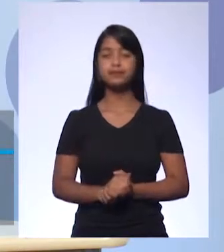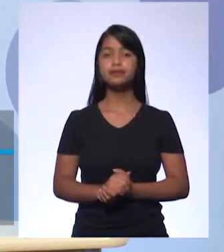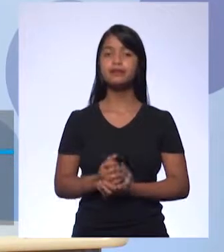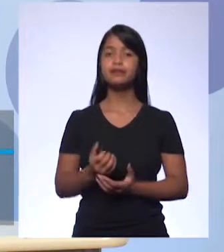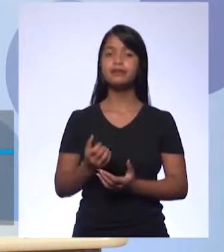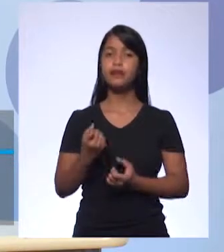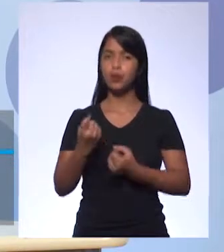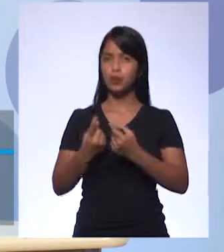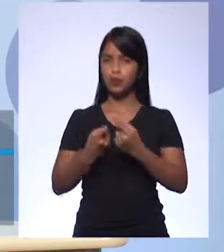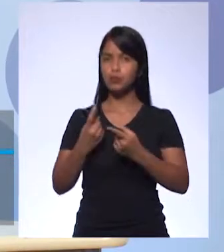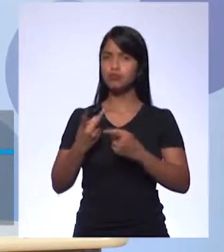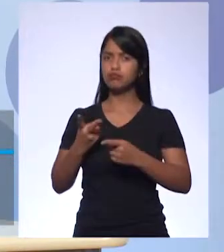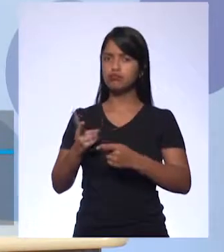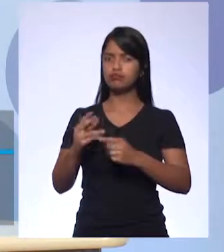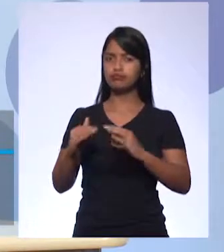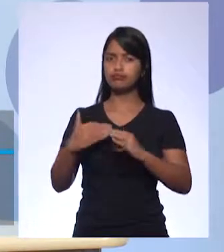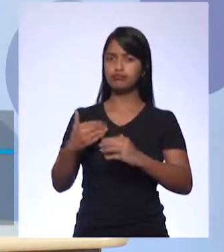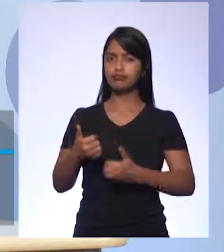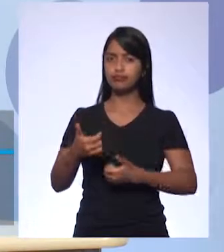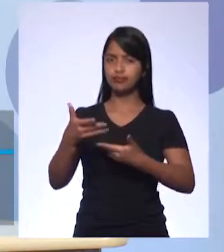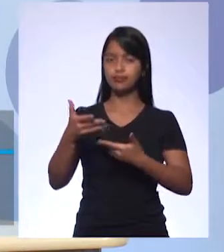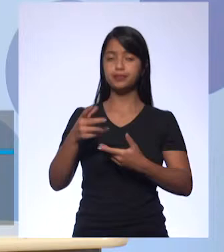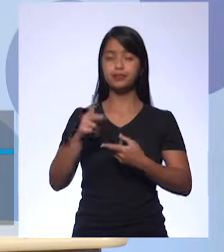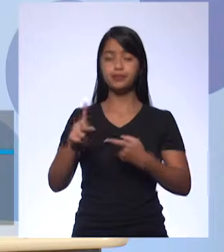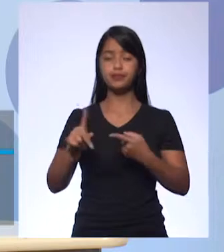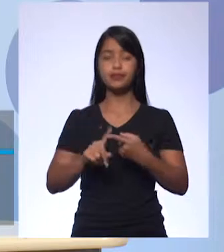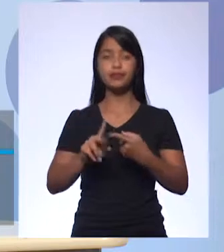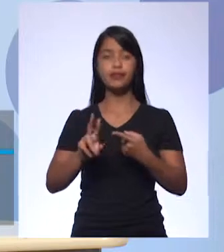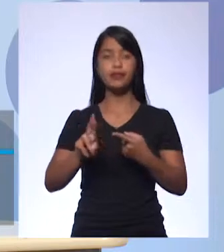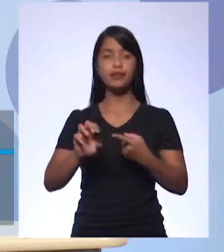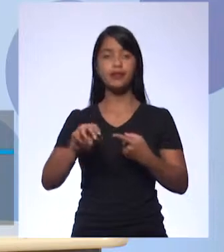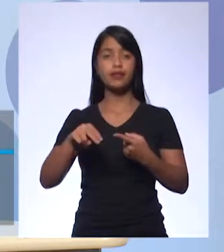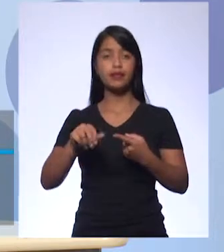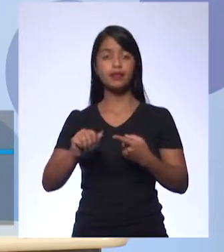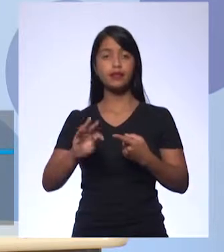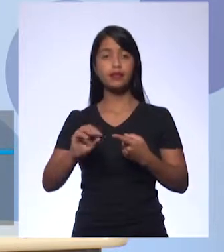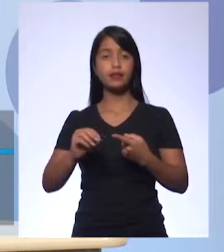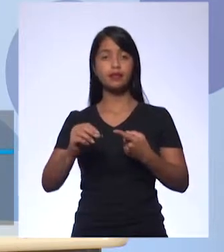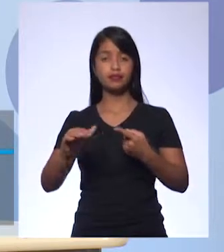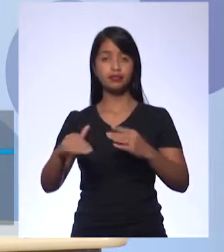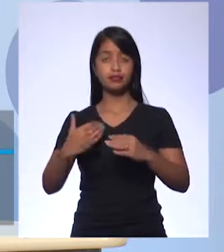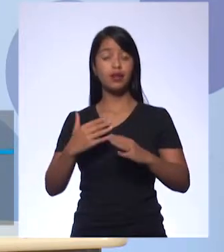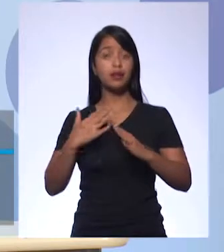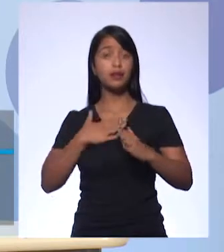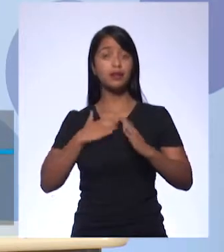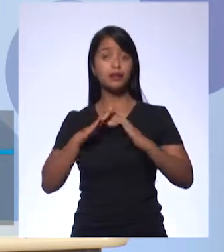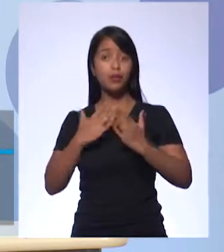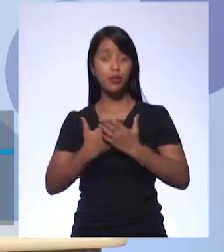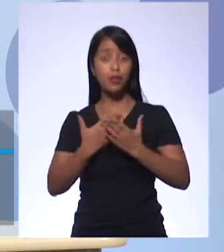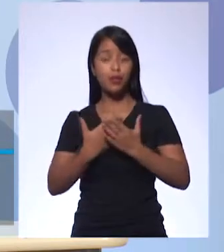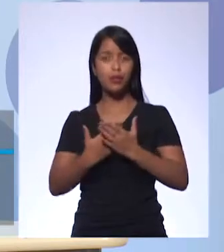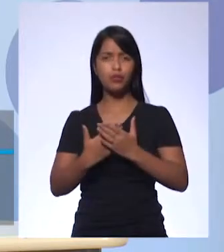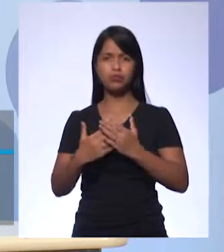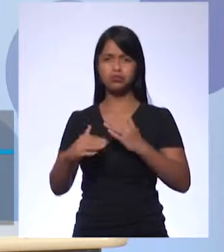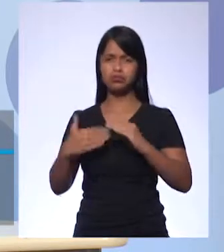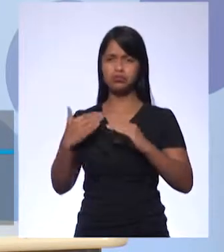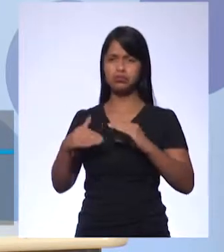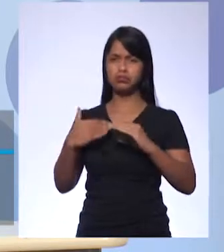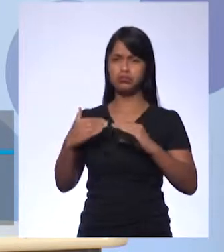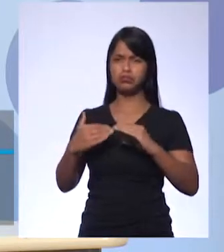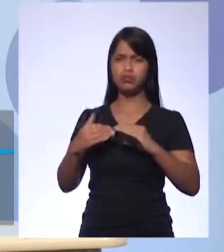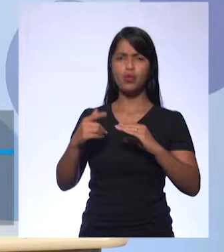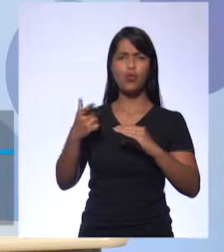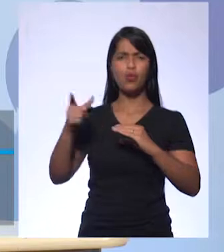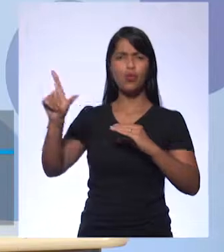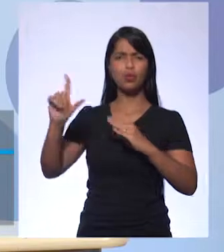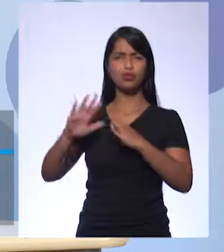algumas reivindicações aqui dos professores. O professor Renato escreveu no chat da minha escola, está aparecendo interações de outras escolas.